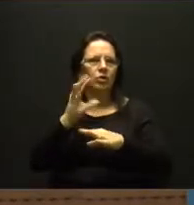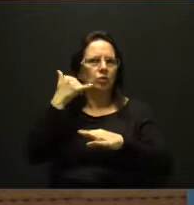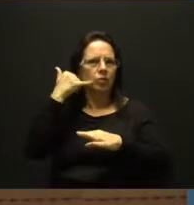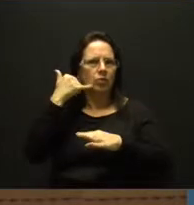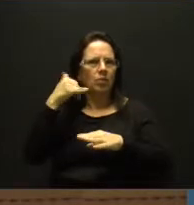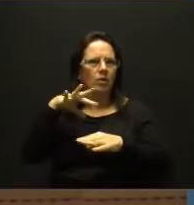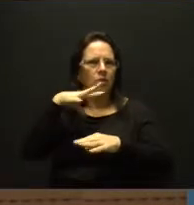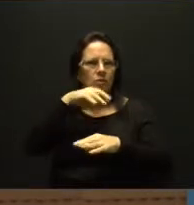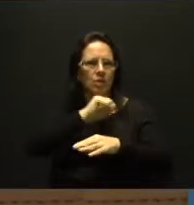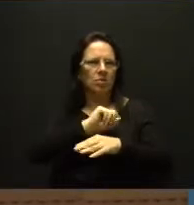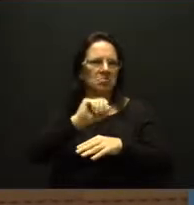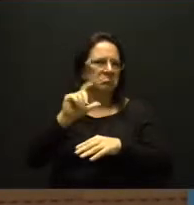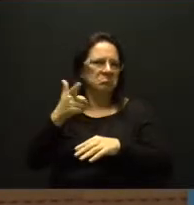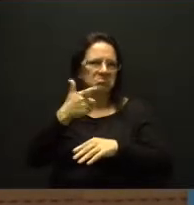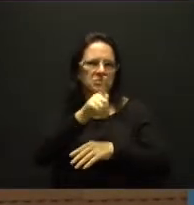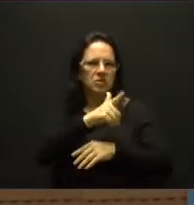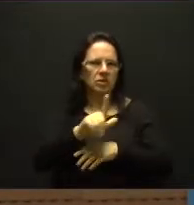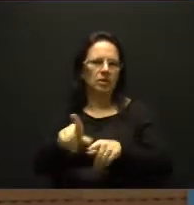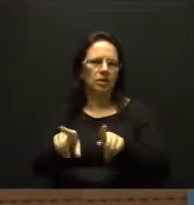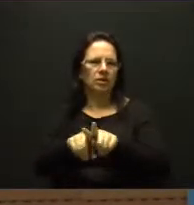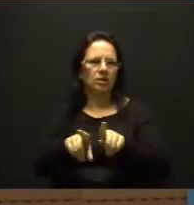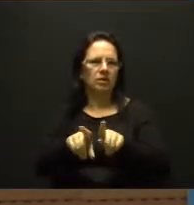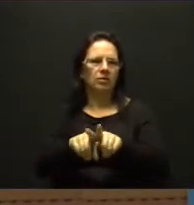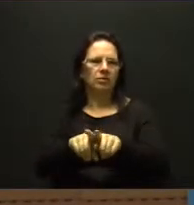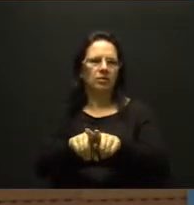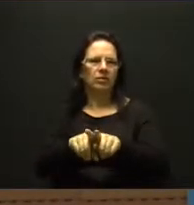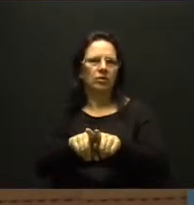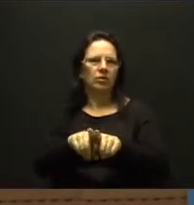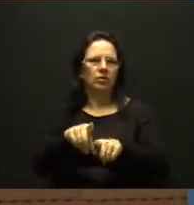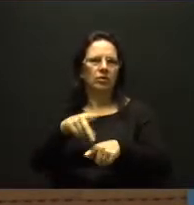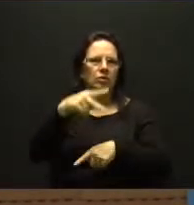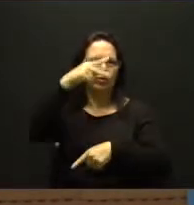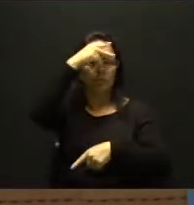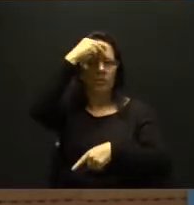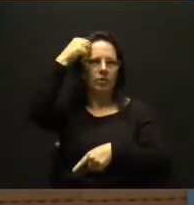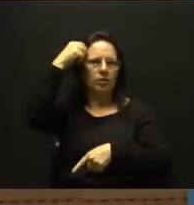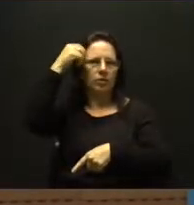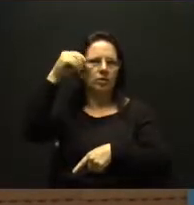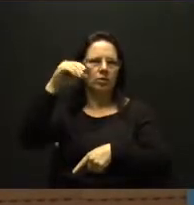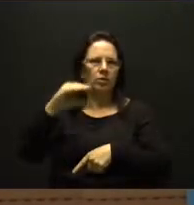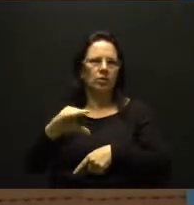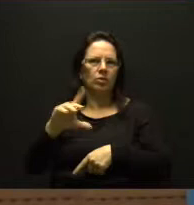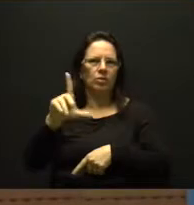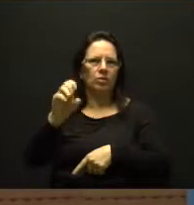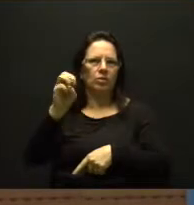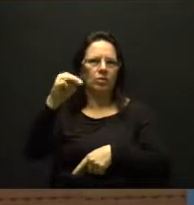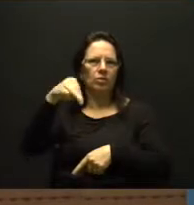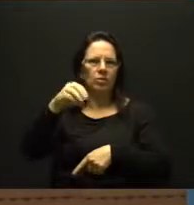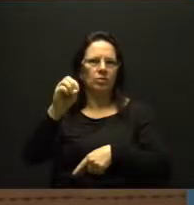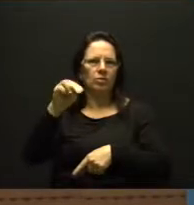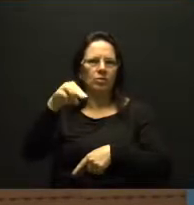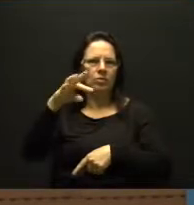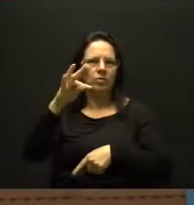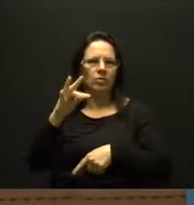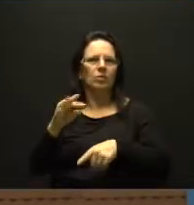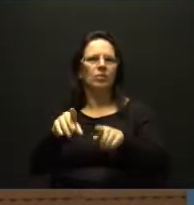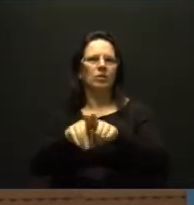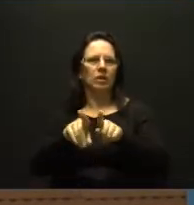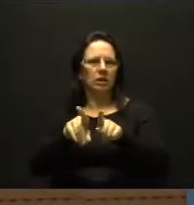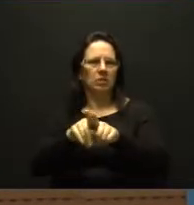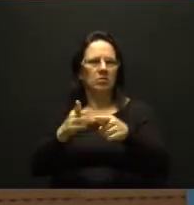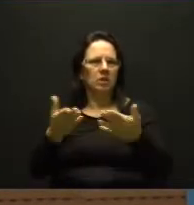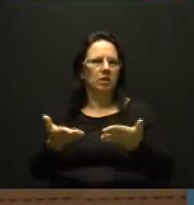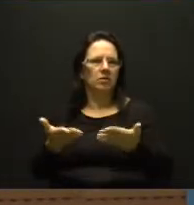não houve naquele momento na época não era o prefeito que o irmão não houve o atendimento na época da marcha também ouvir essas